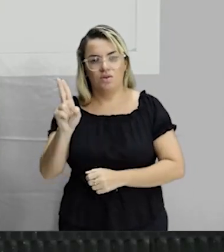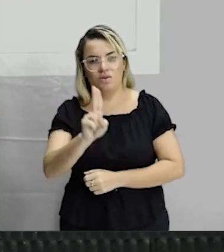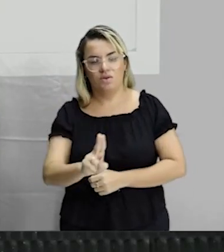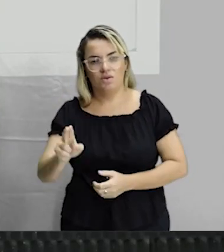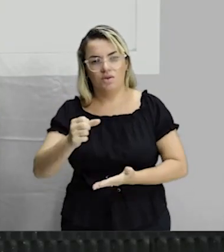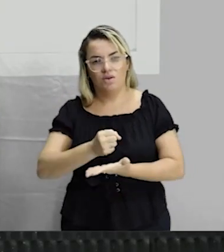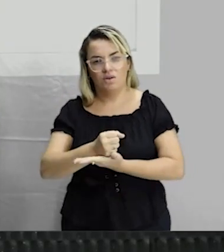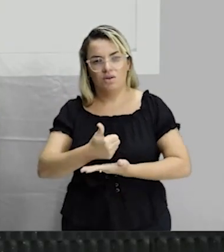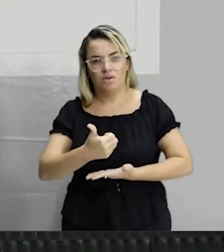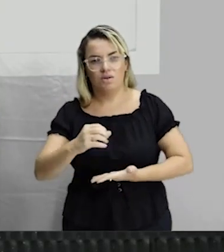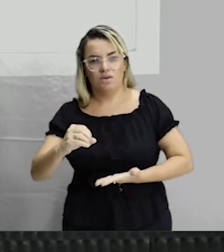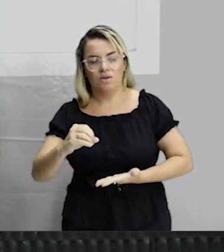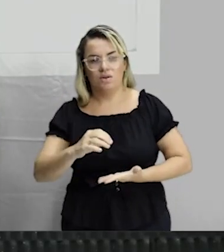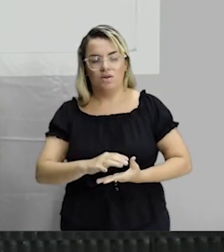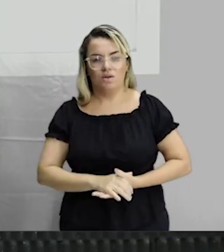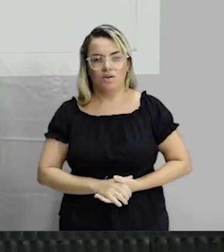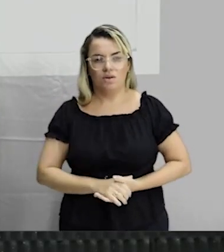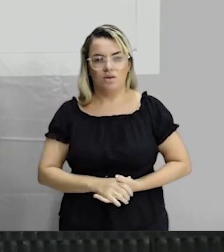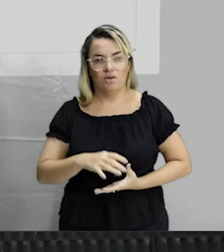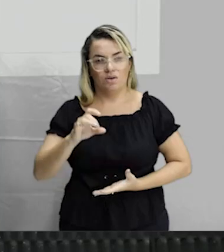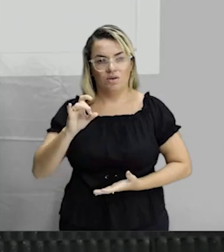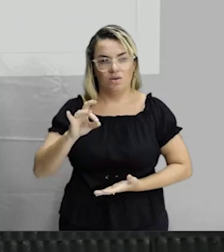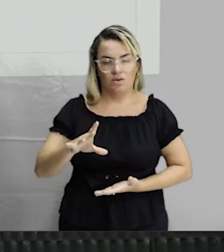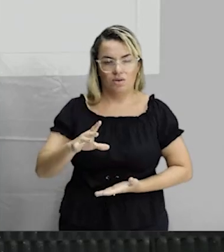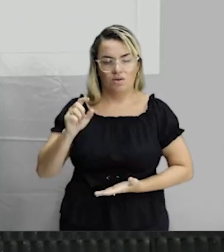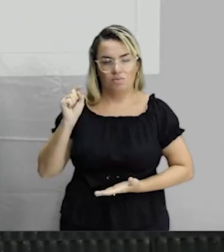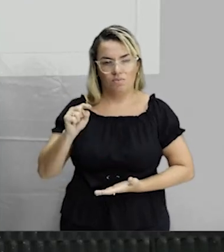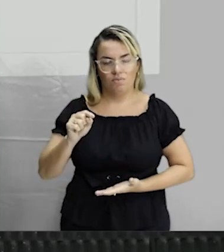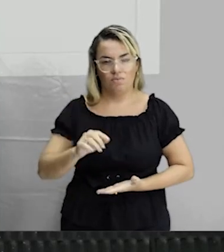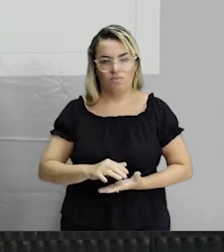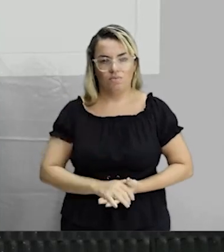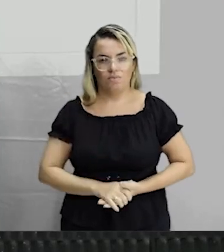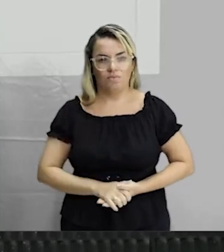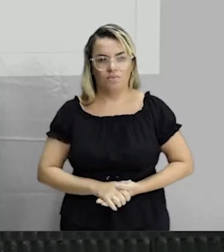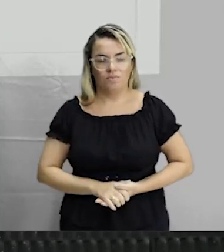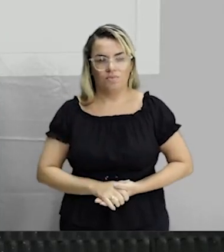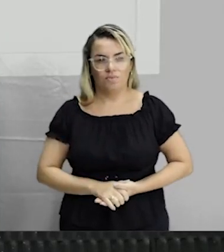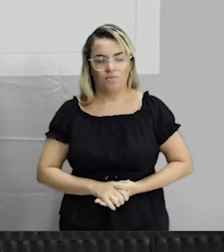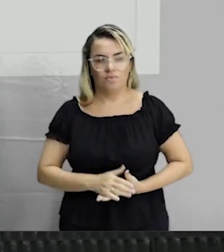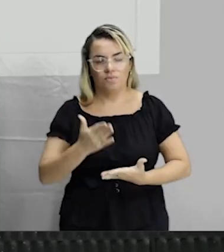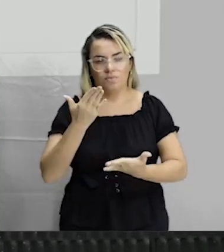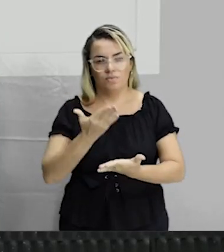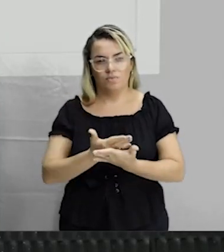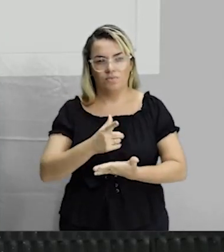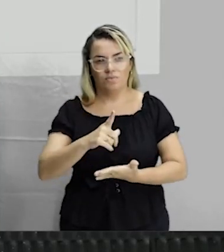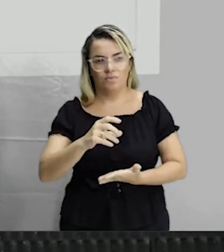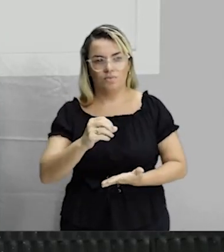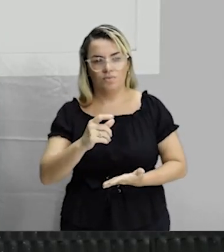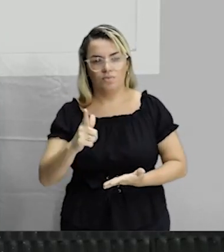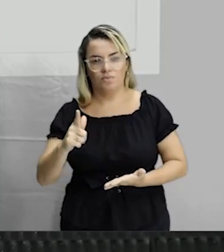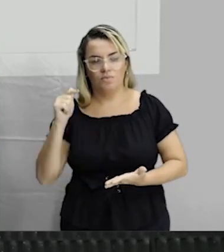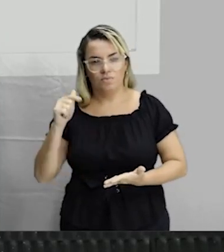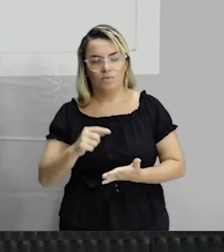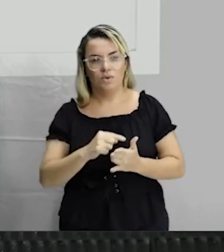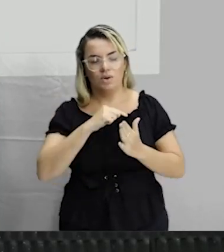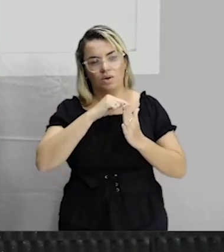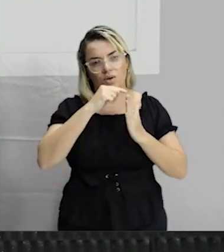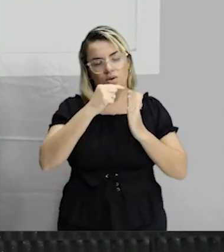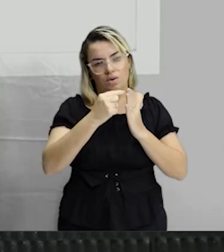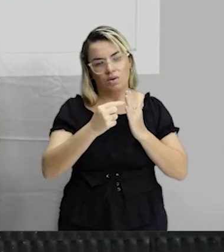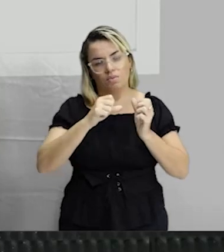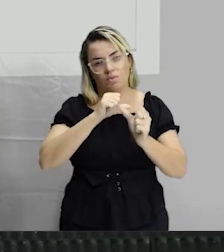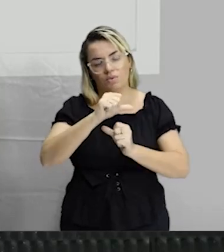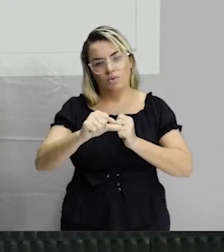base 10. Só que se você estudar logaritmo, lá tem uma propriedade chamada de mudança de